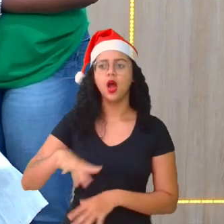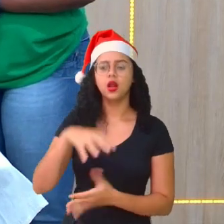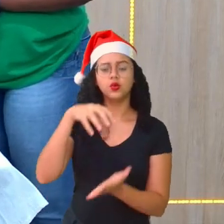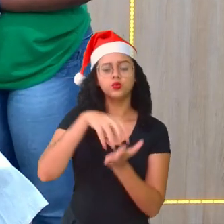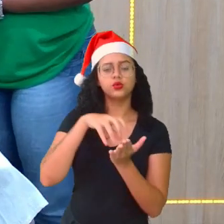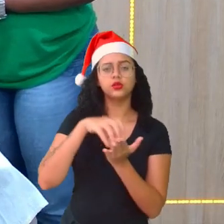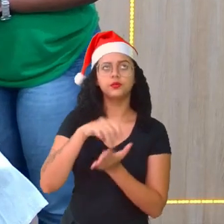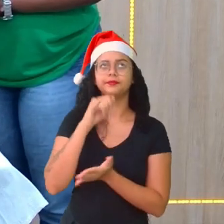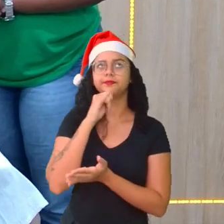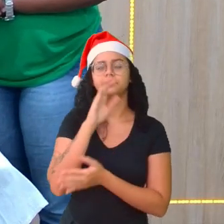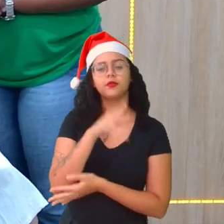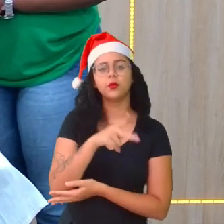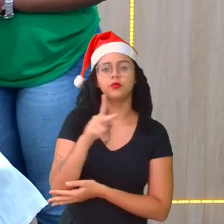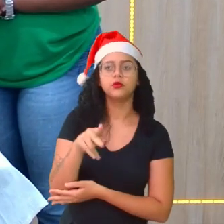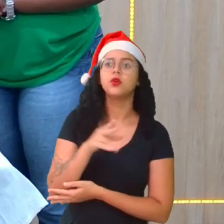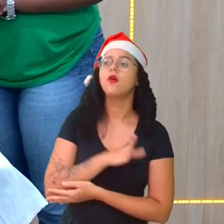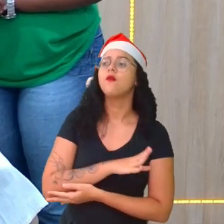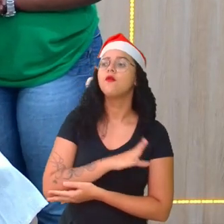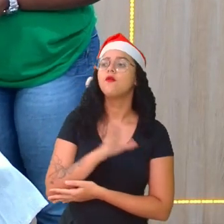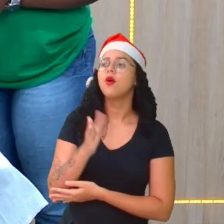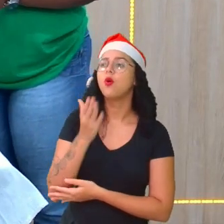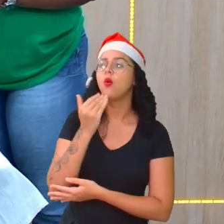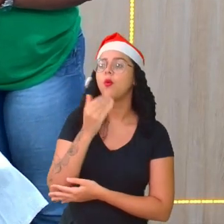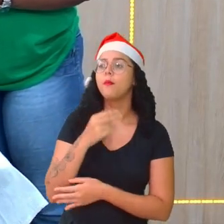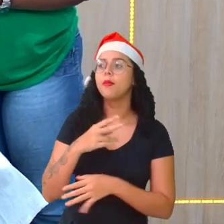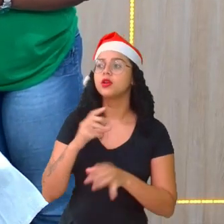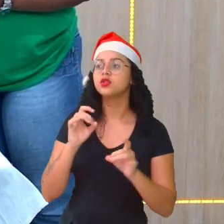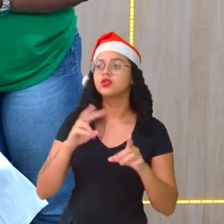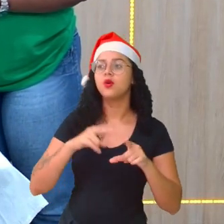eu digo assim, professora, vá comer aqui uma fatia.